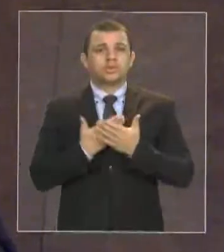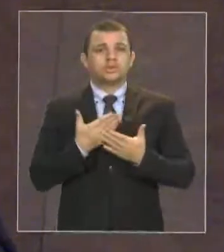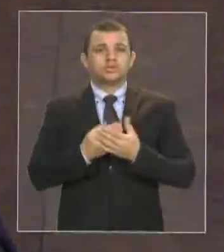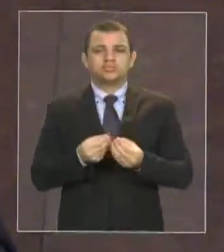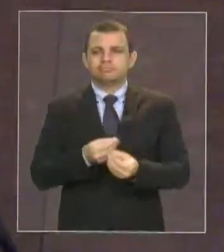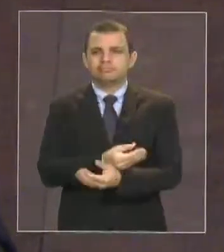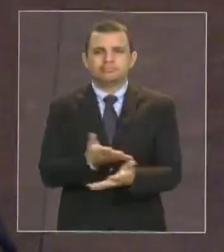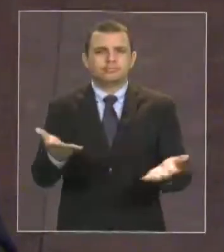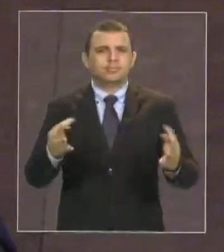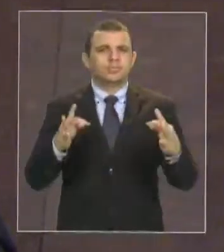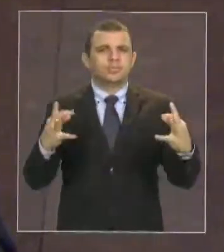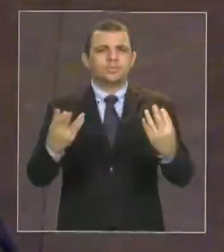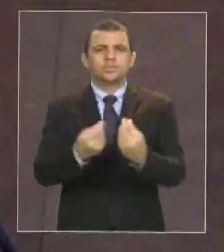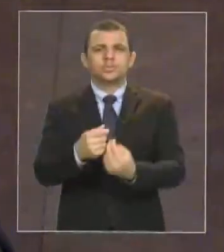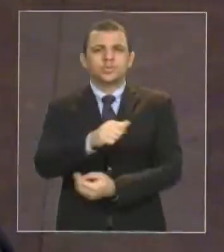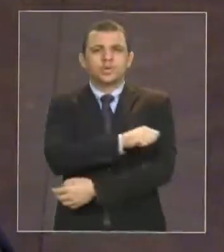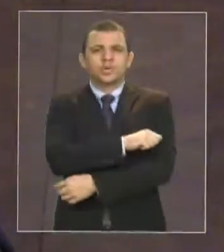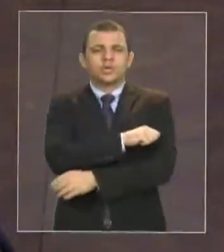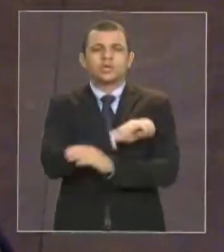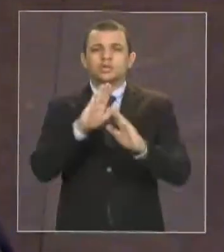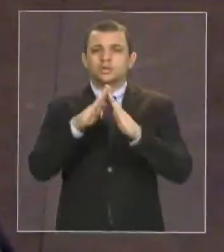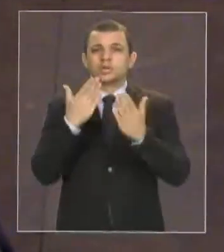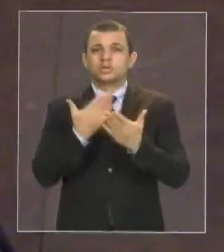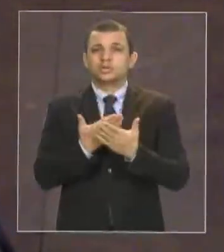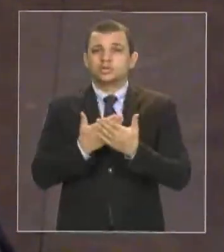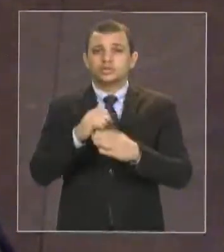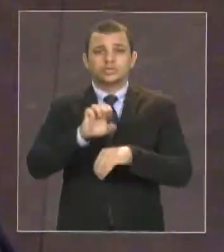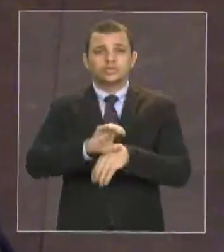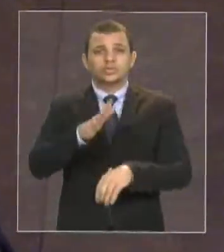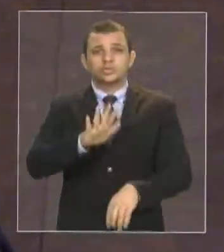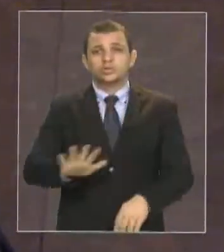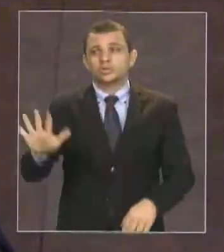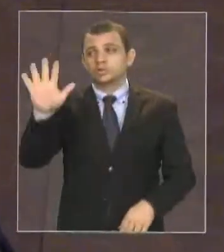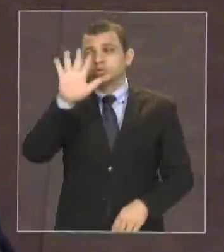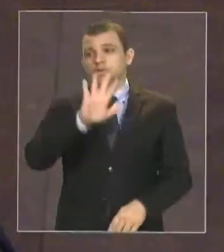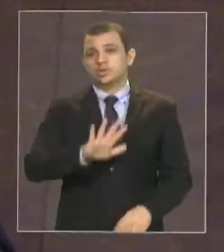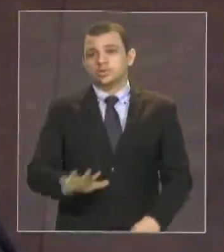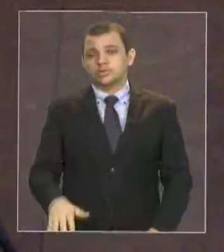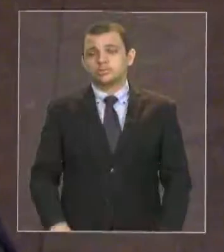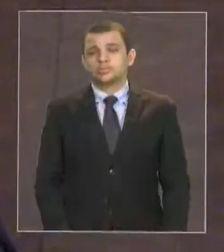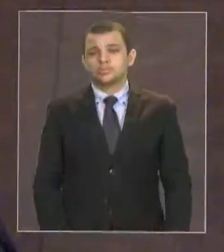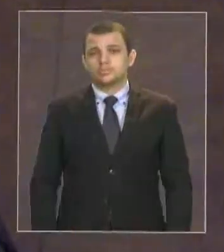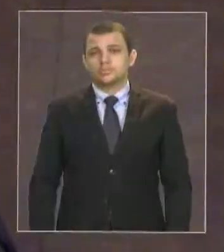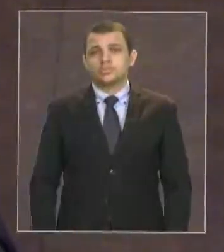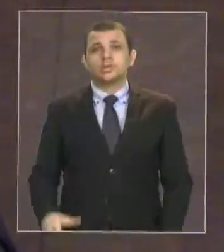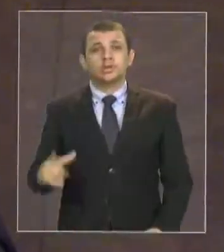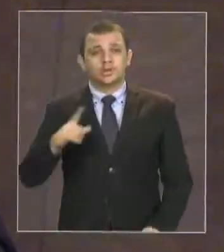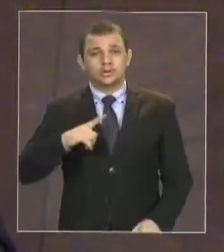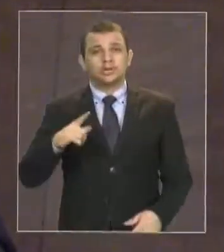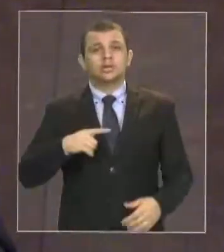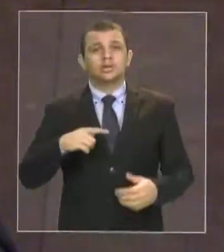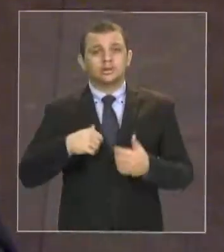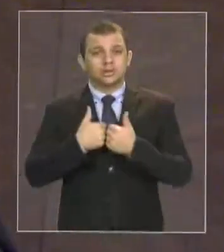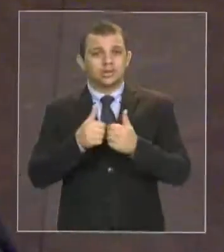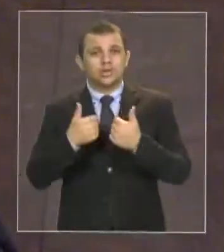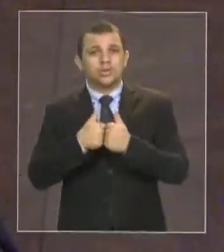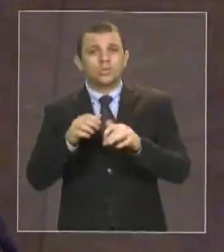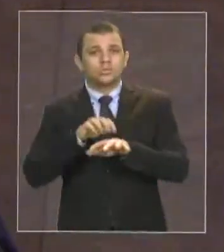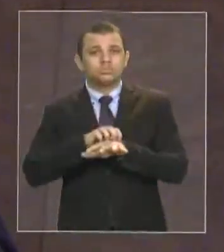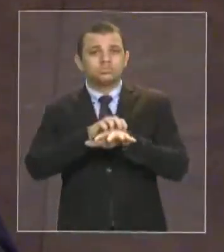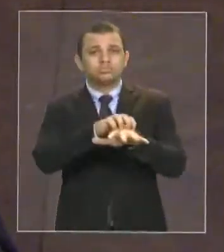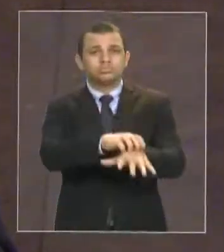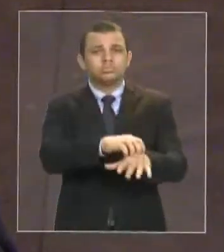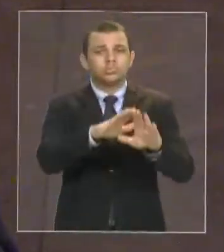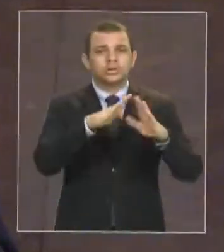para todos os alunos das escolas do Estado. O transporte escolar já tem um